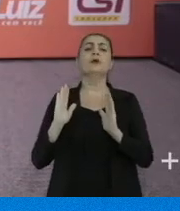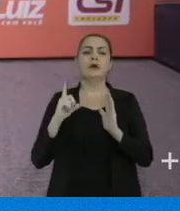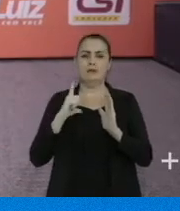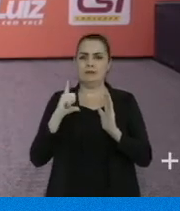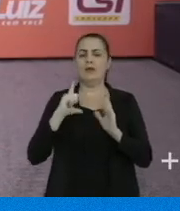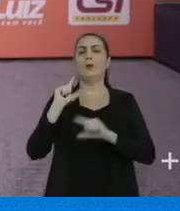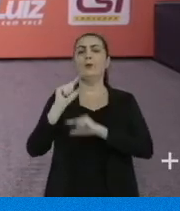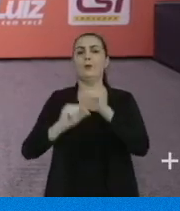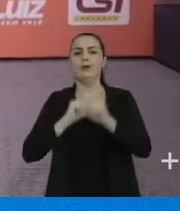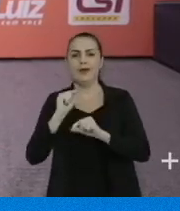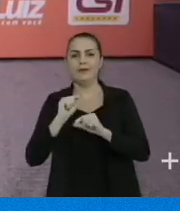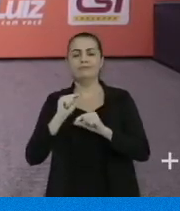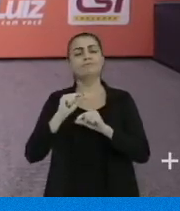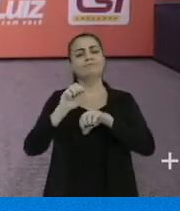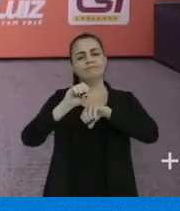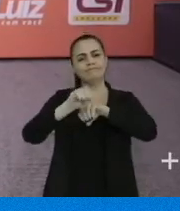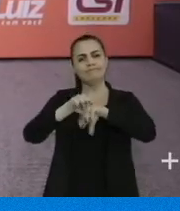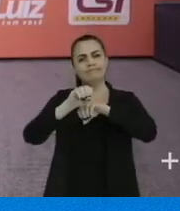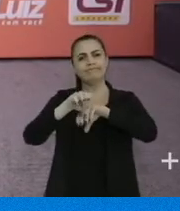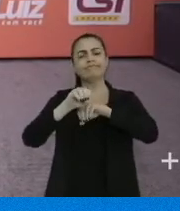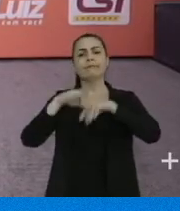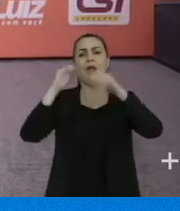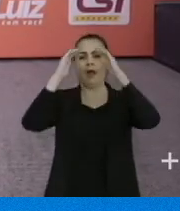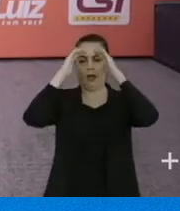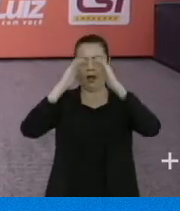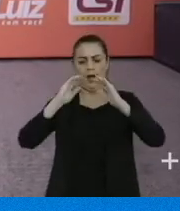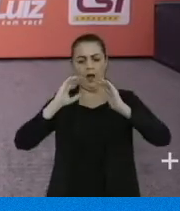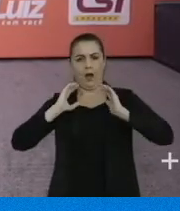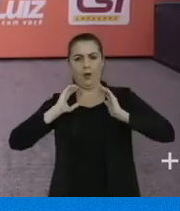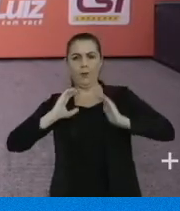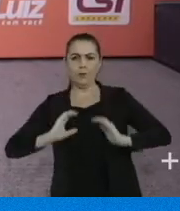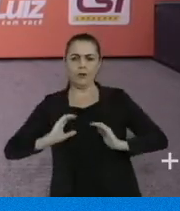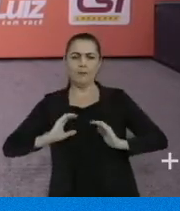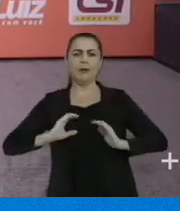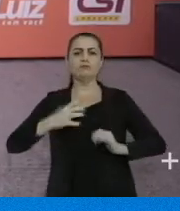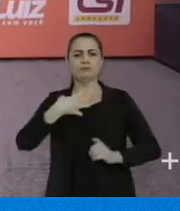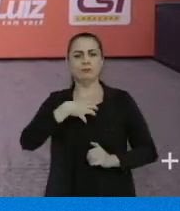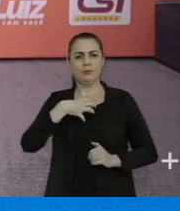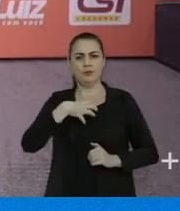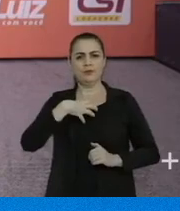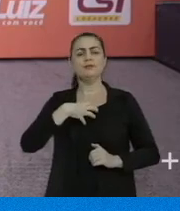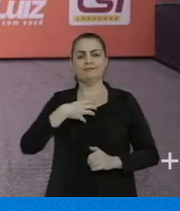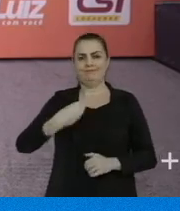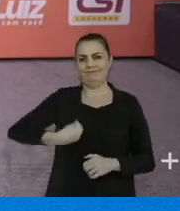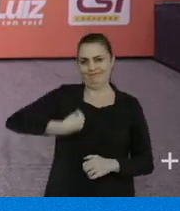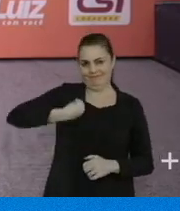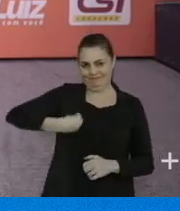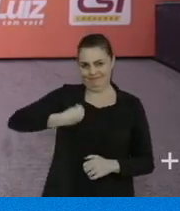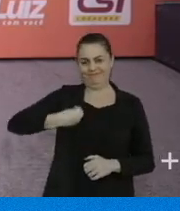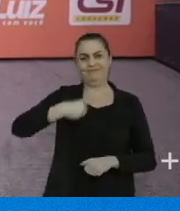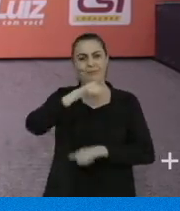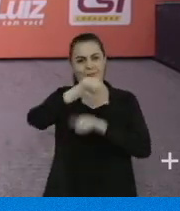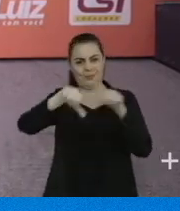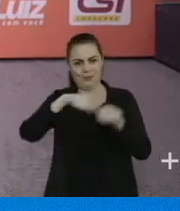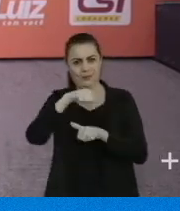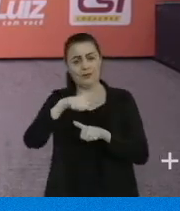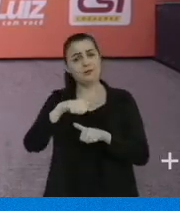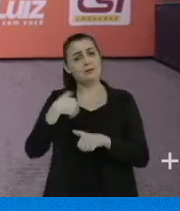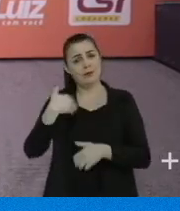uma educação de mudança de estilo de vida. E a gente sabe que mudança no estilo de vida é o